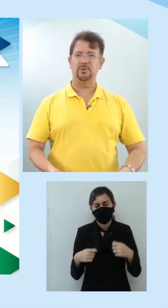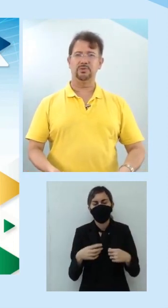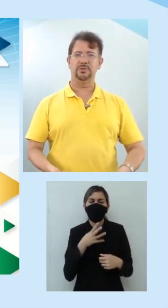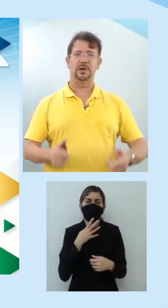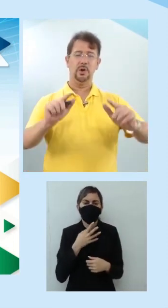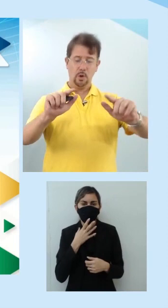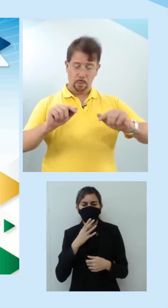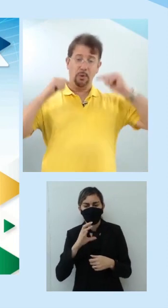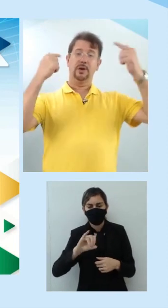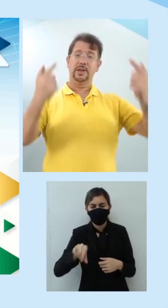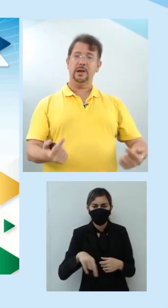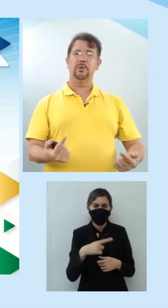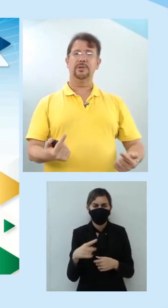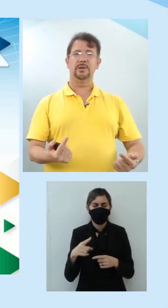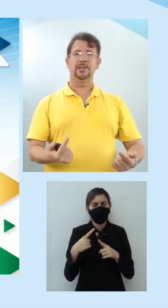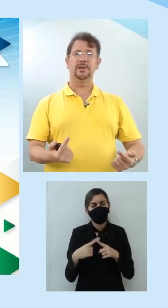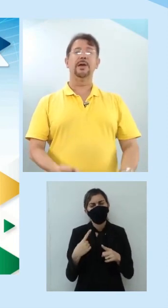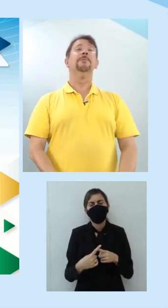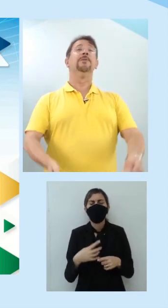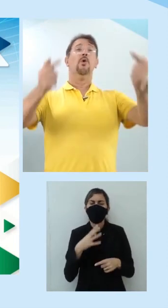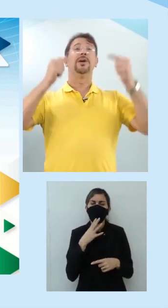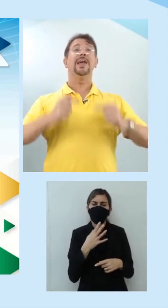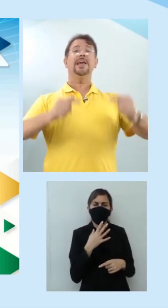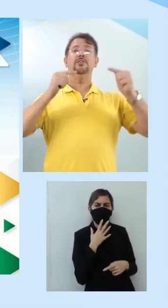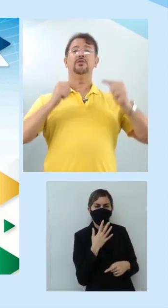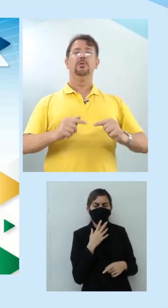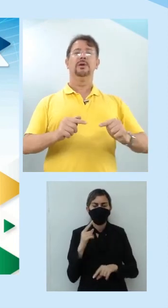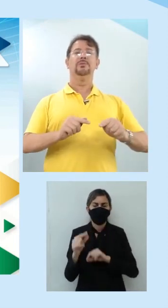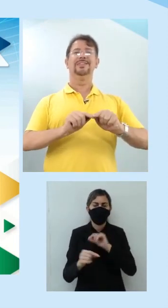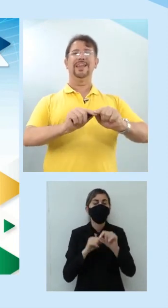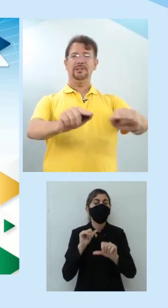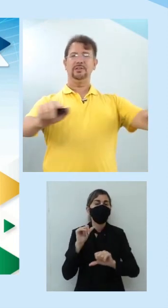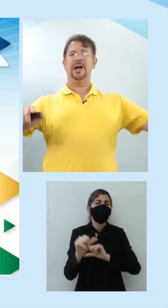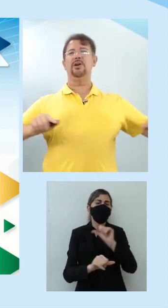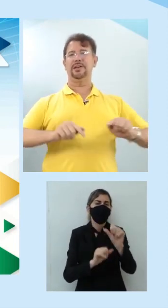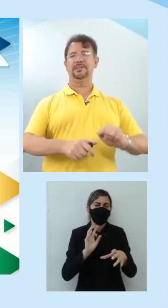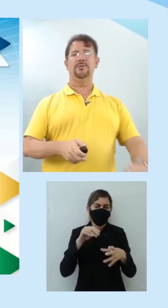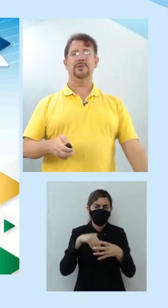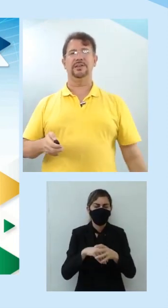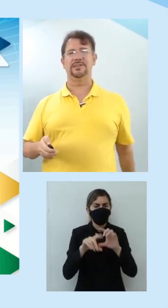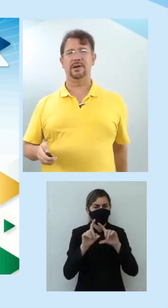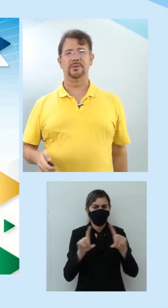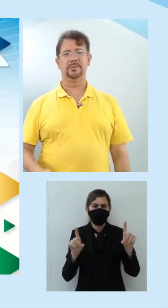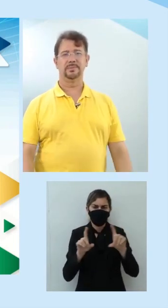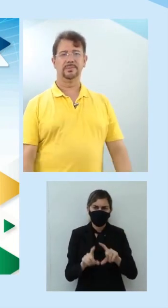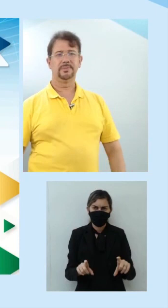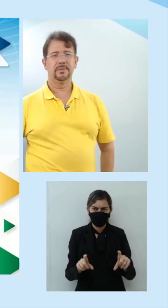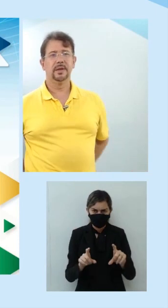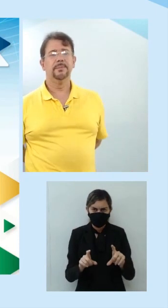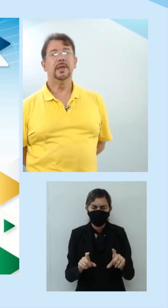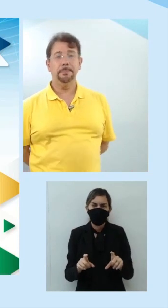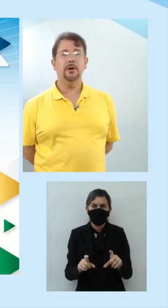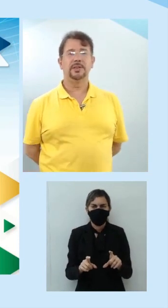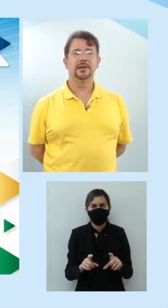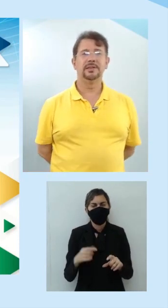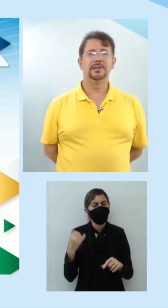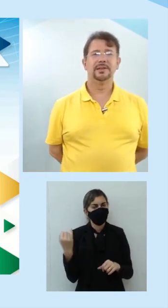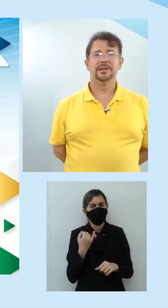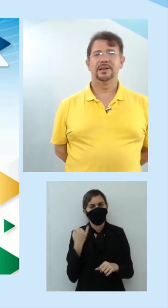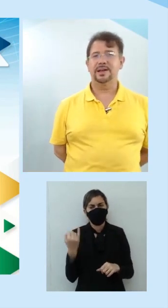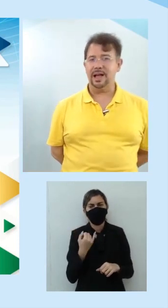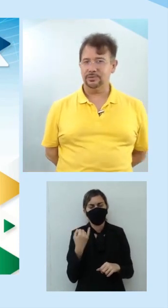uma conjunção? O porquê conhecer um advérbio? O que é que eles mudam dentro da oração frasal?